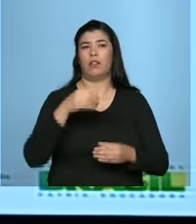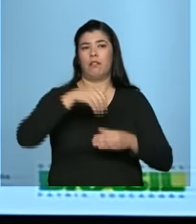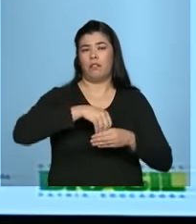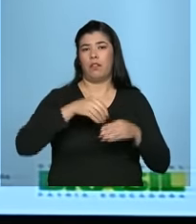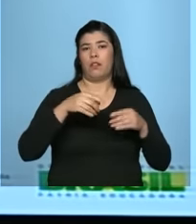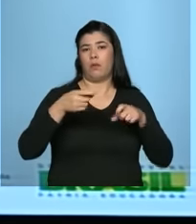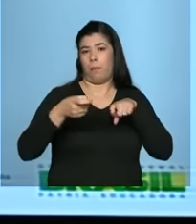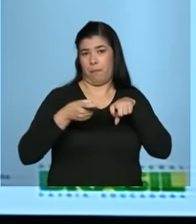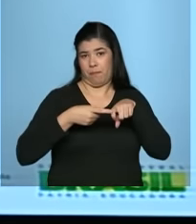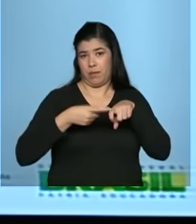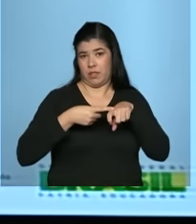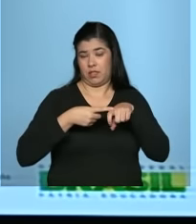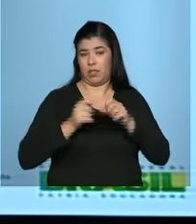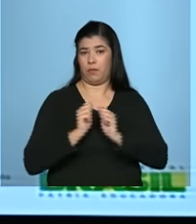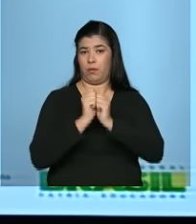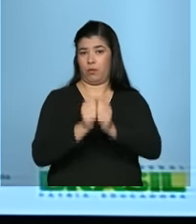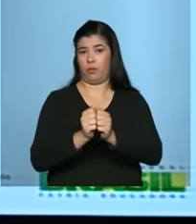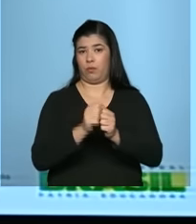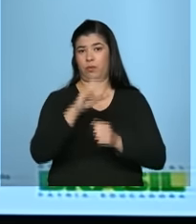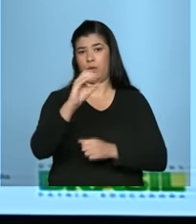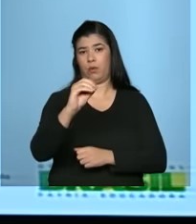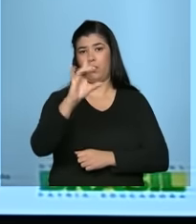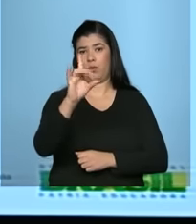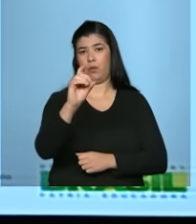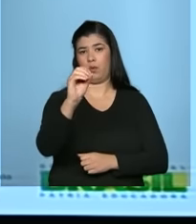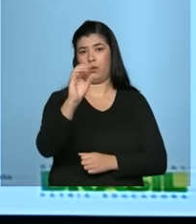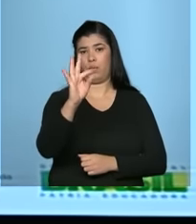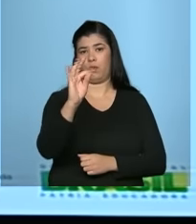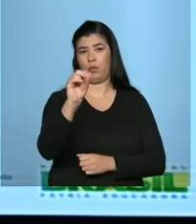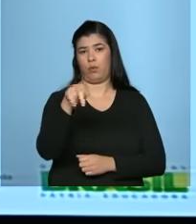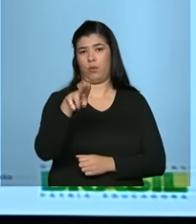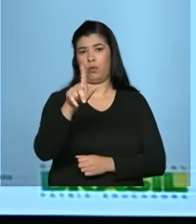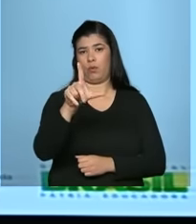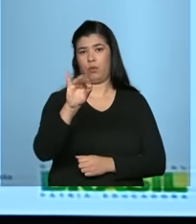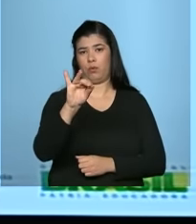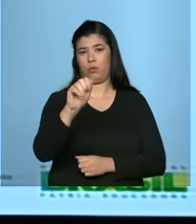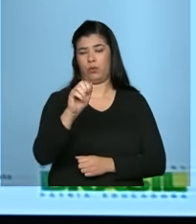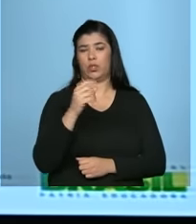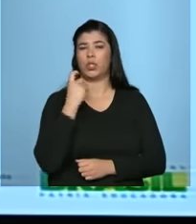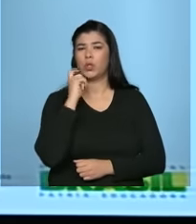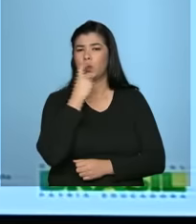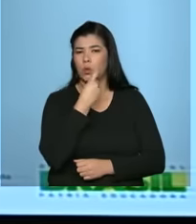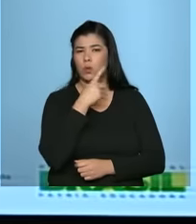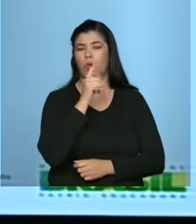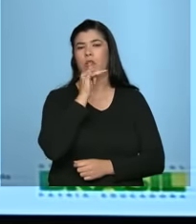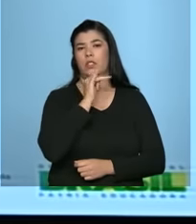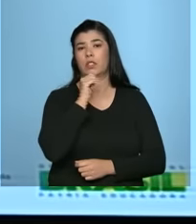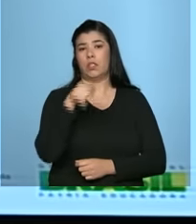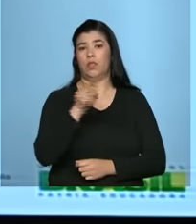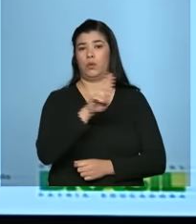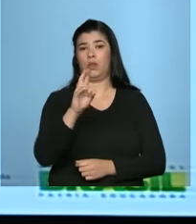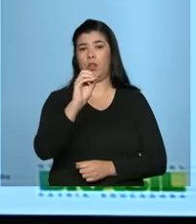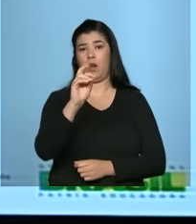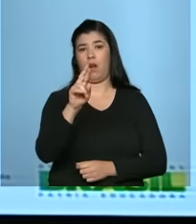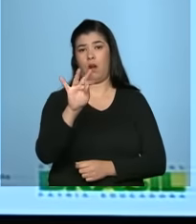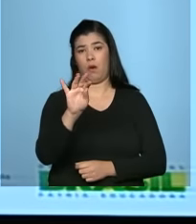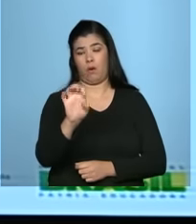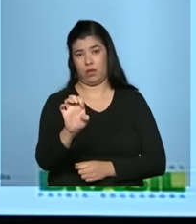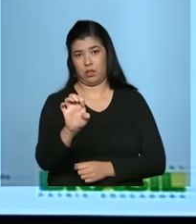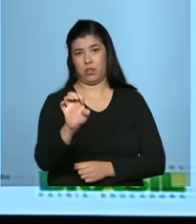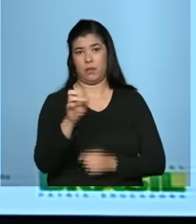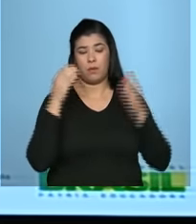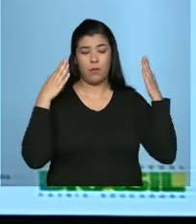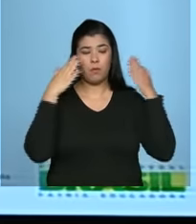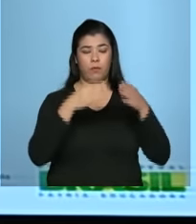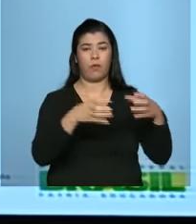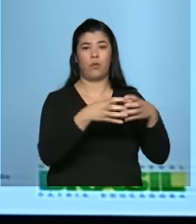mas na odontologia também para poder eh focar a ação do grupo de trabalho inclusive de agora em diante eu